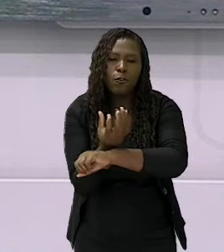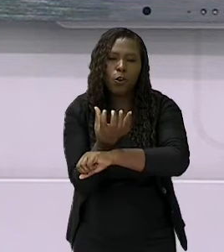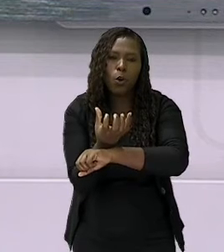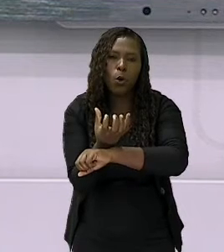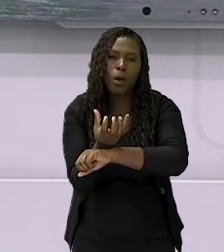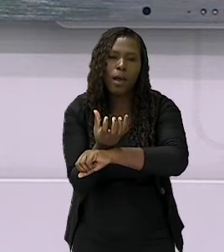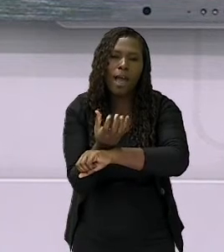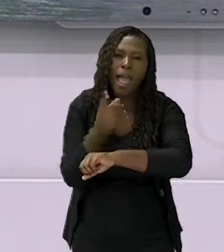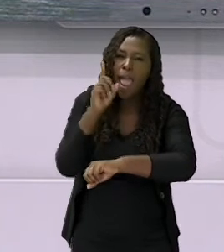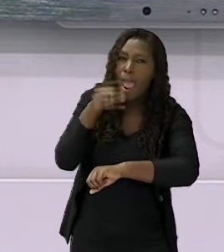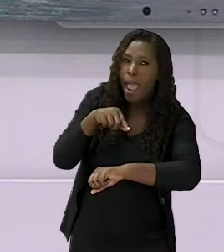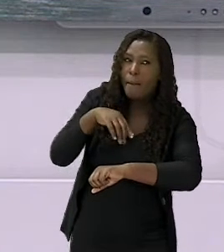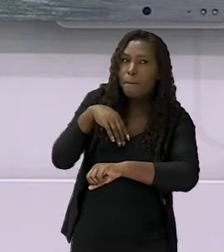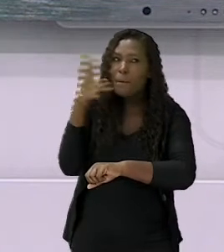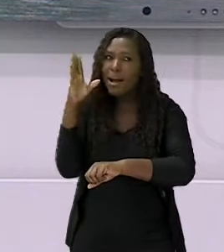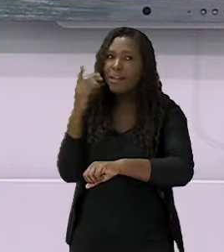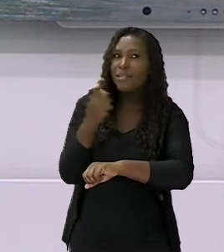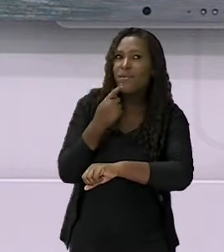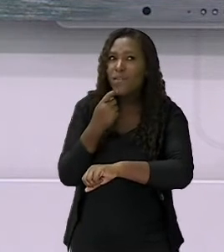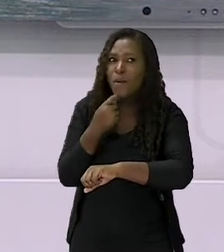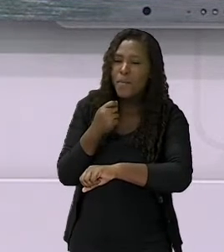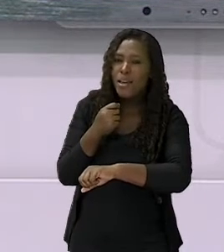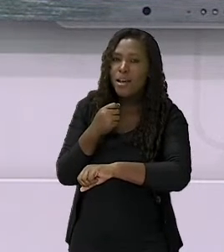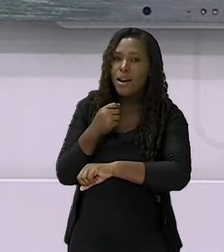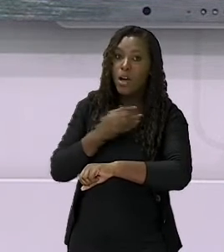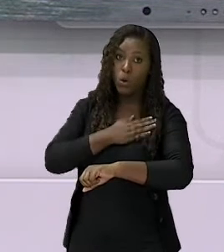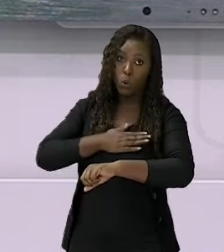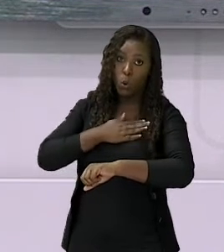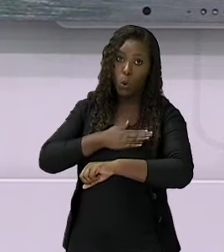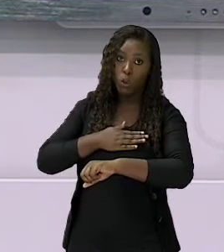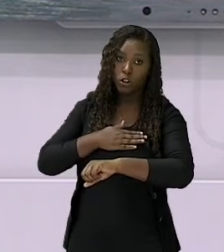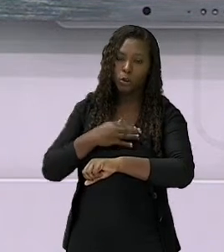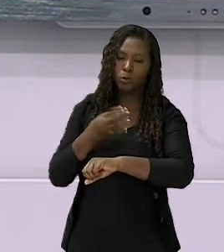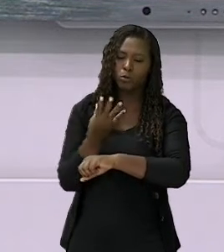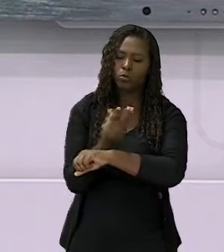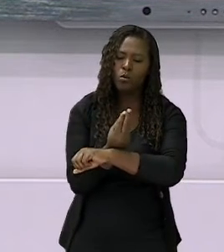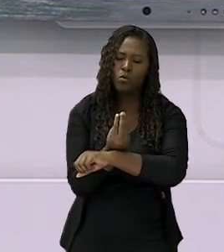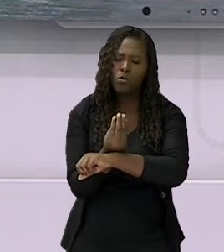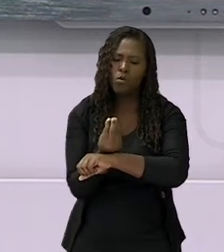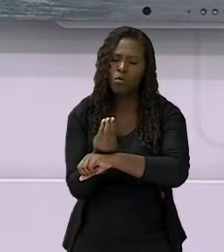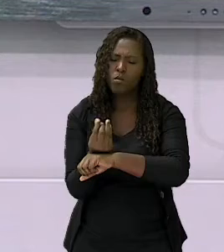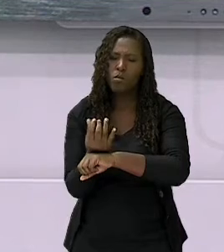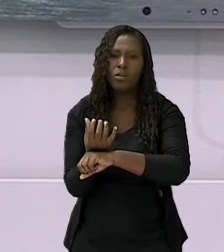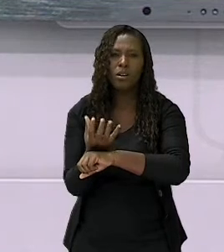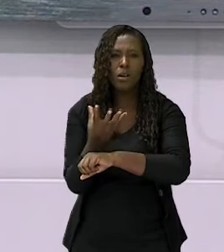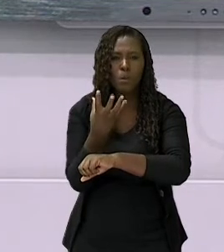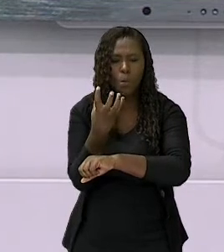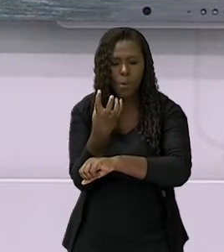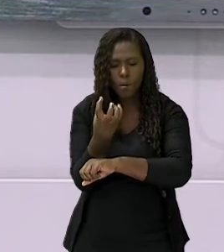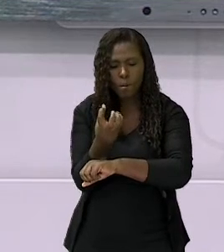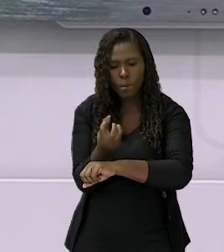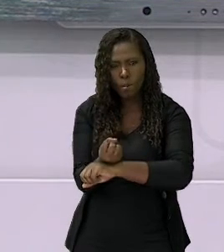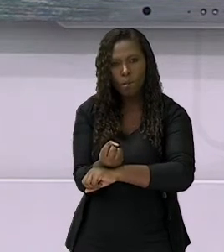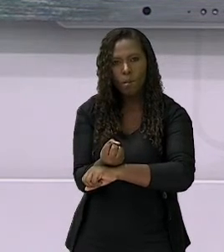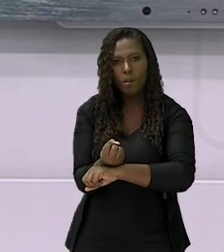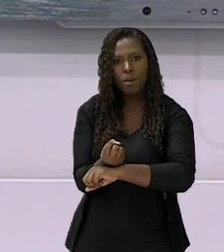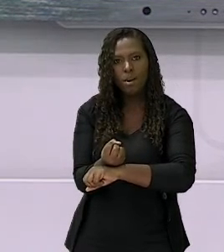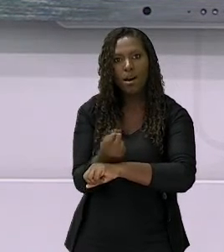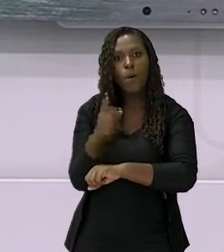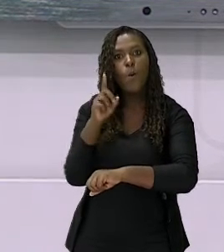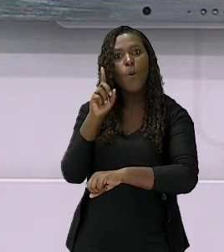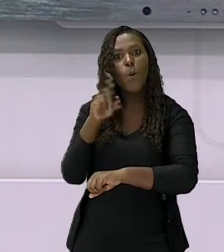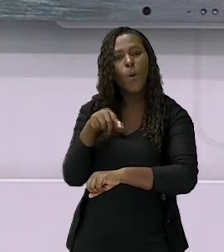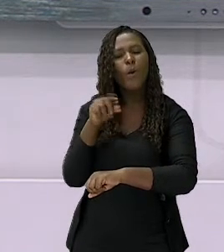do sol, ela acolhe todas as demais cores, mas reflete com maior